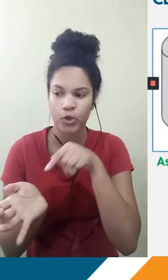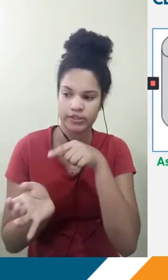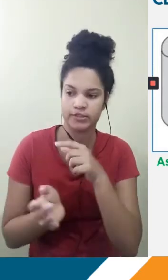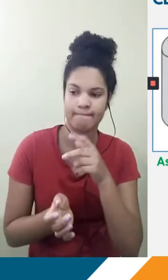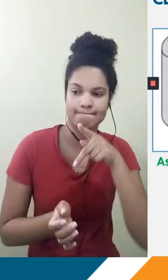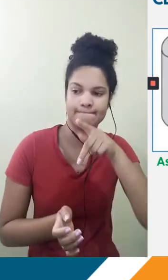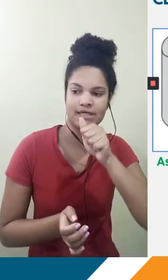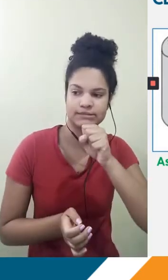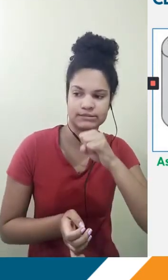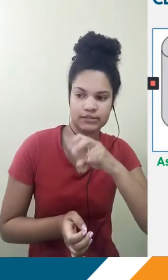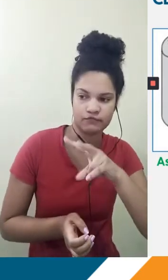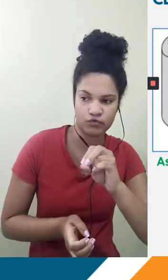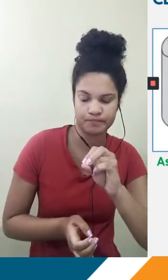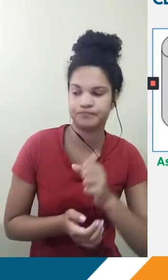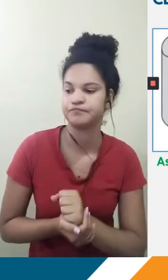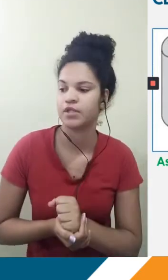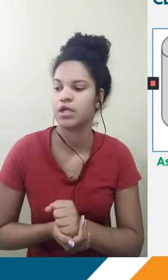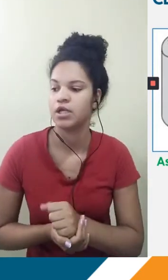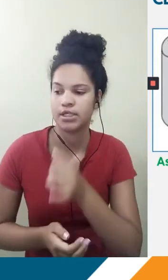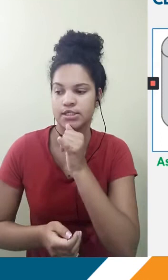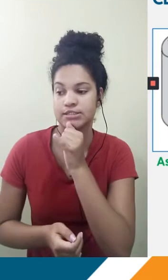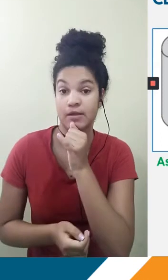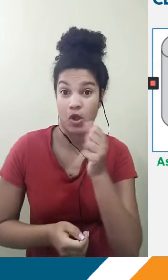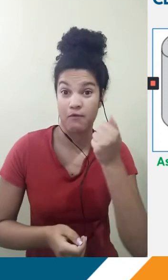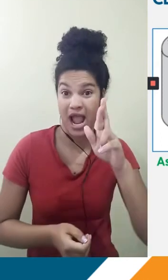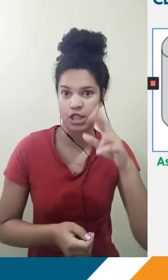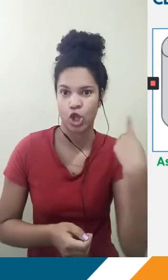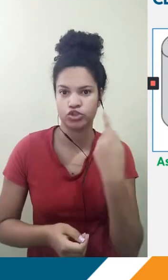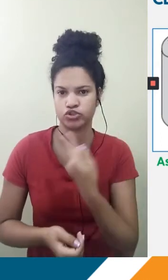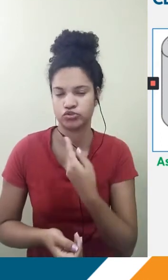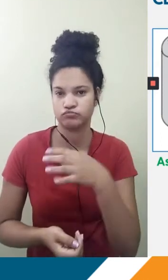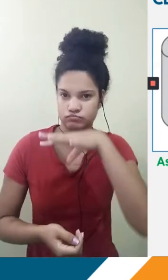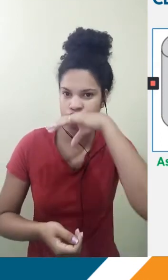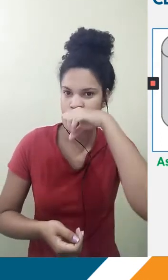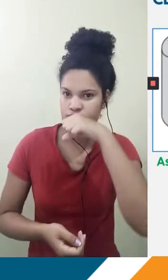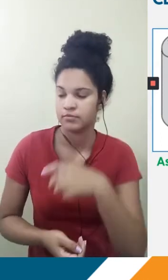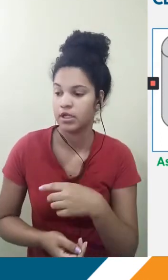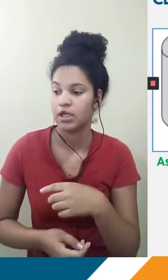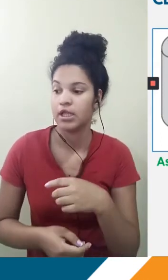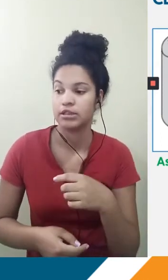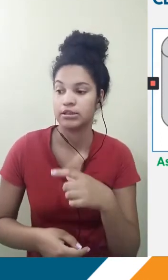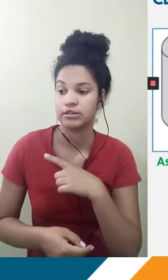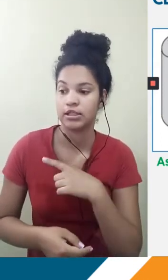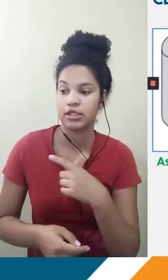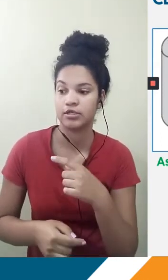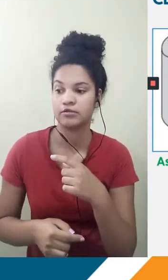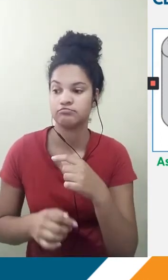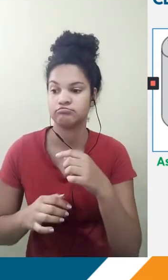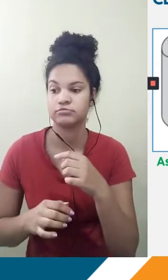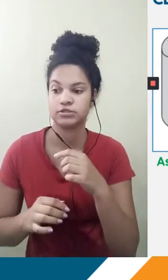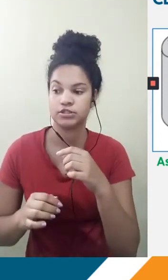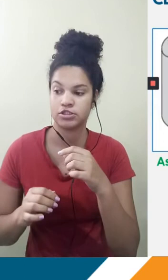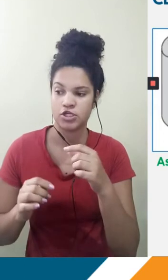respiratórios no ar que nós inspiramos ou expiramos, é explicado nessas trocas gasosas chamadas de hematose